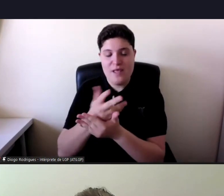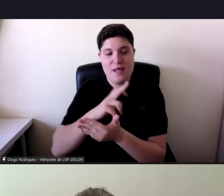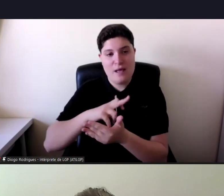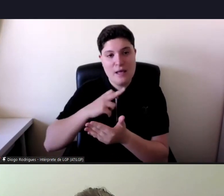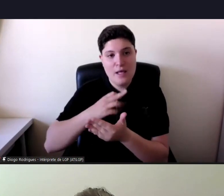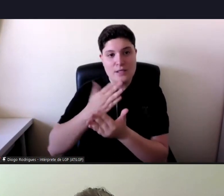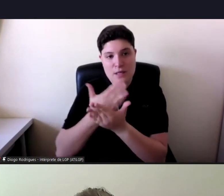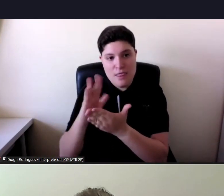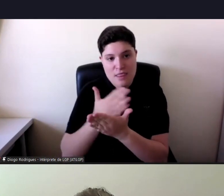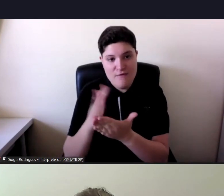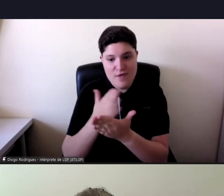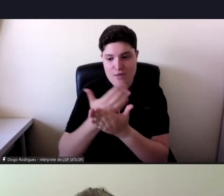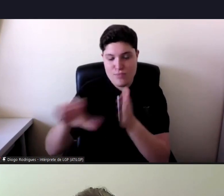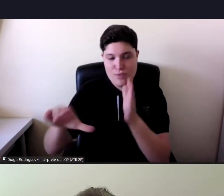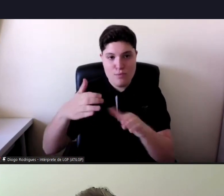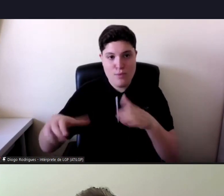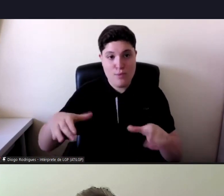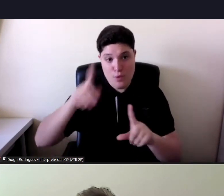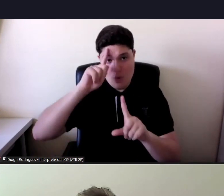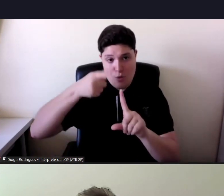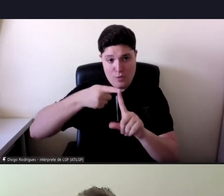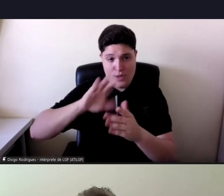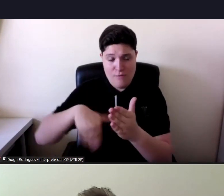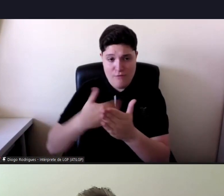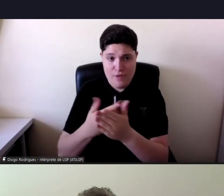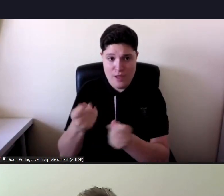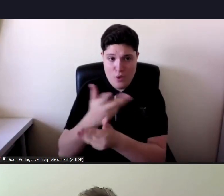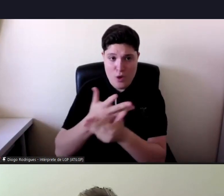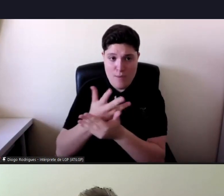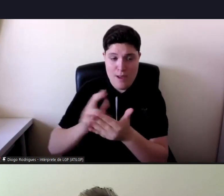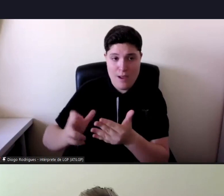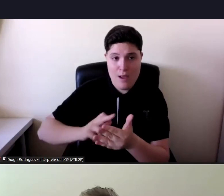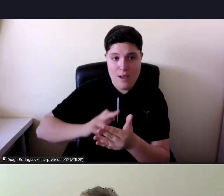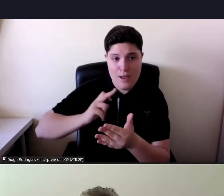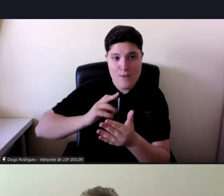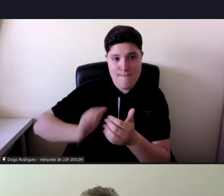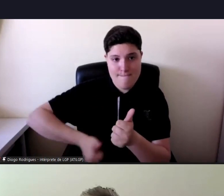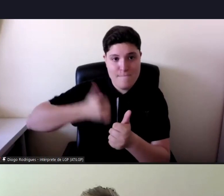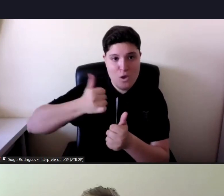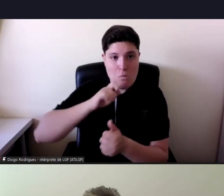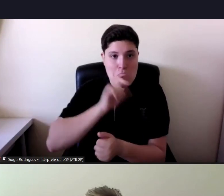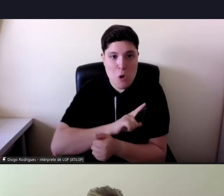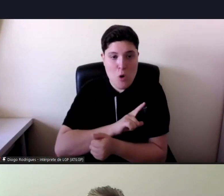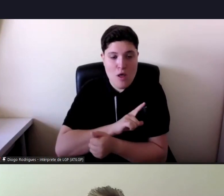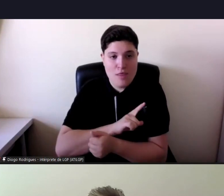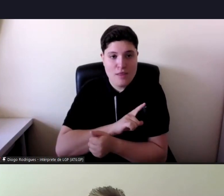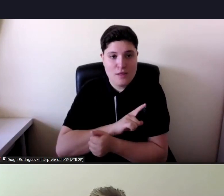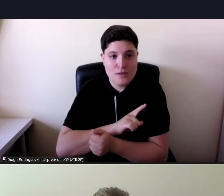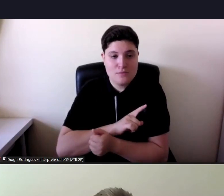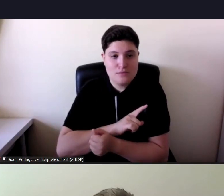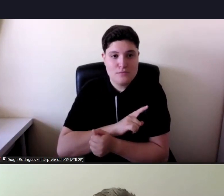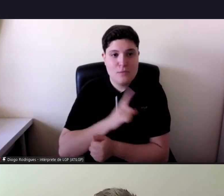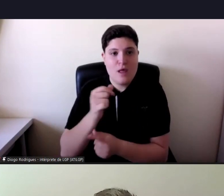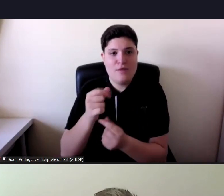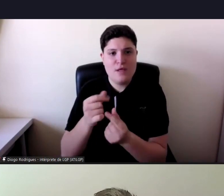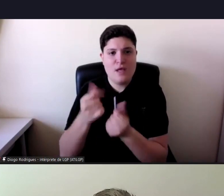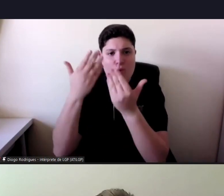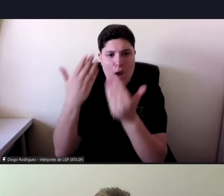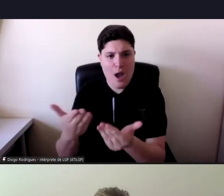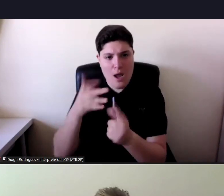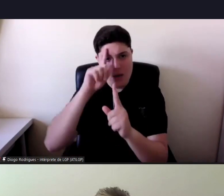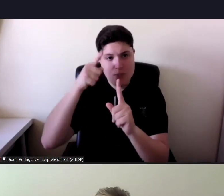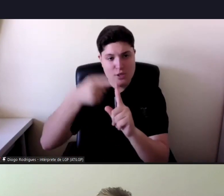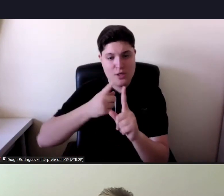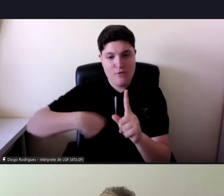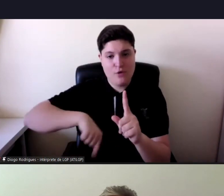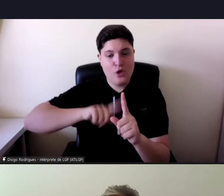enquadramento internacional para começarmos a limpar o que está para trás. Ora bem, eu diga o tempo. A interromper